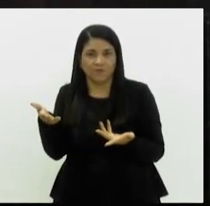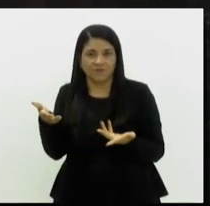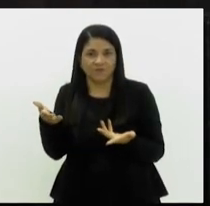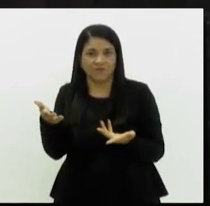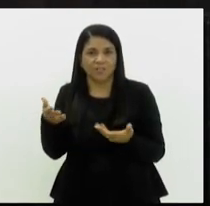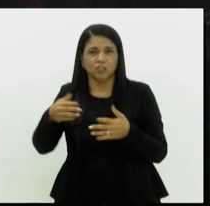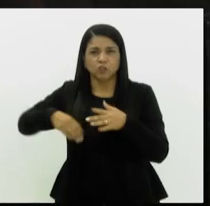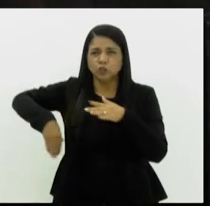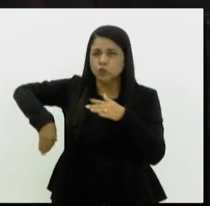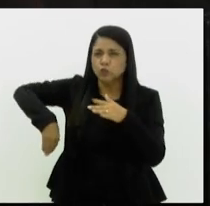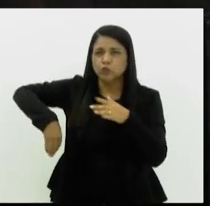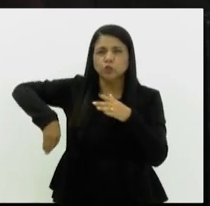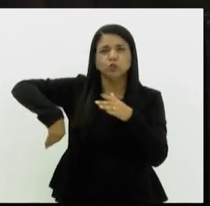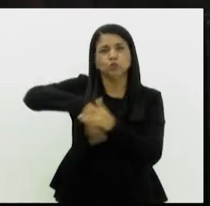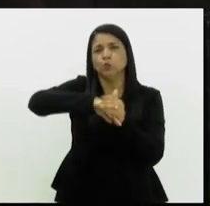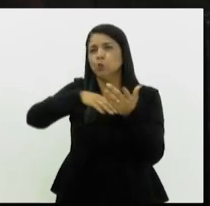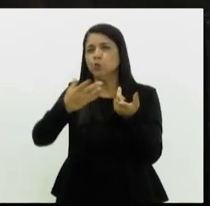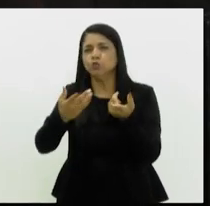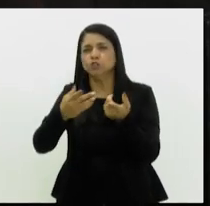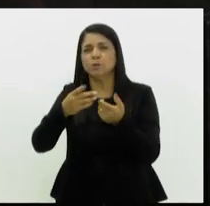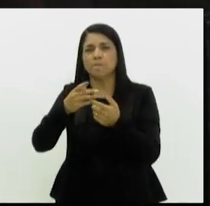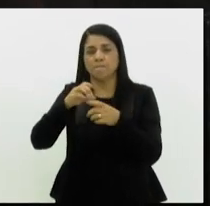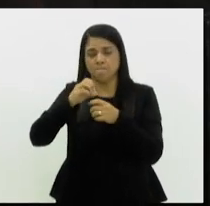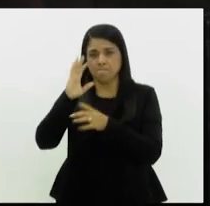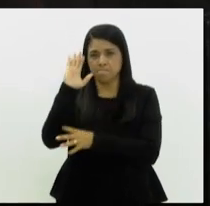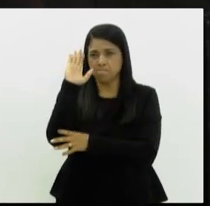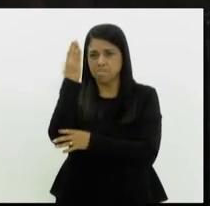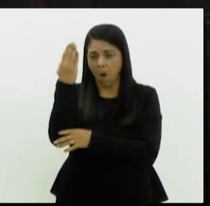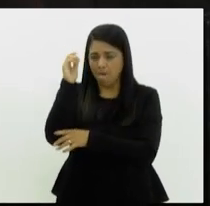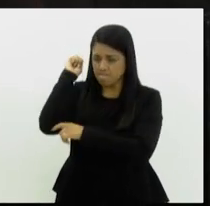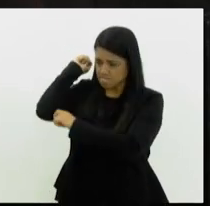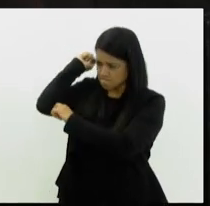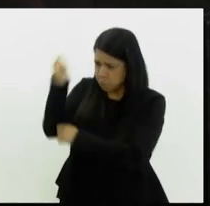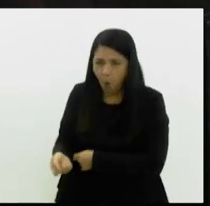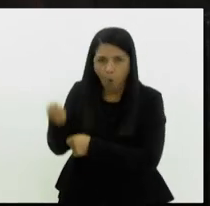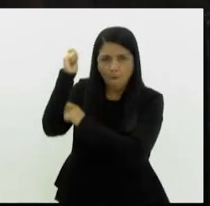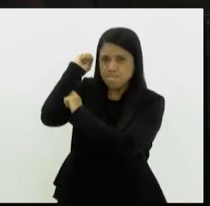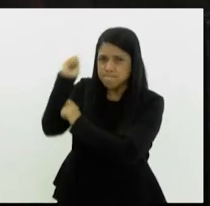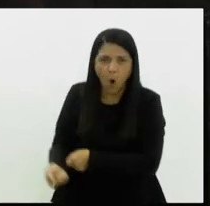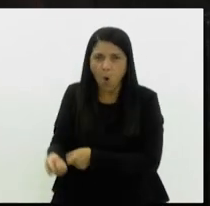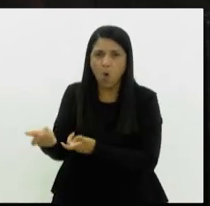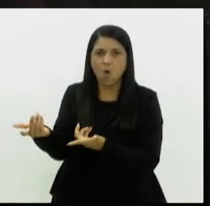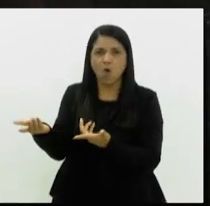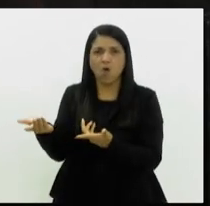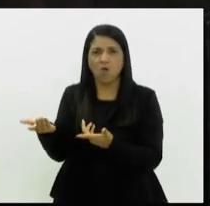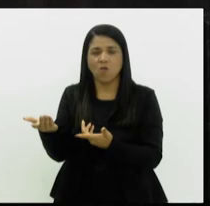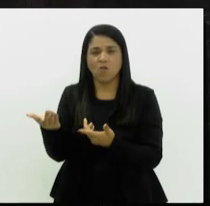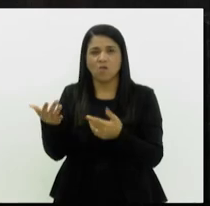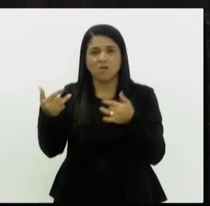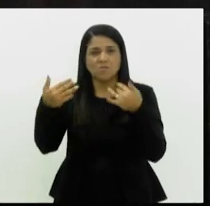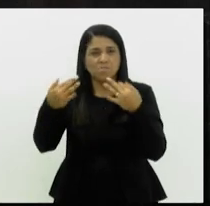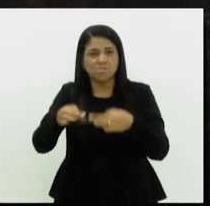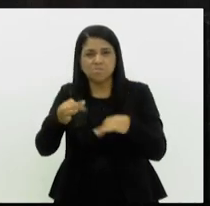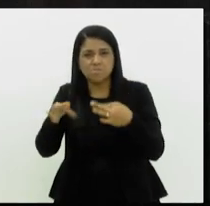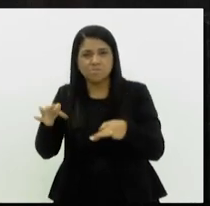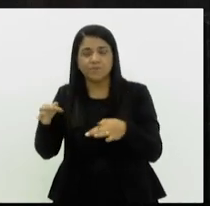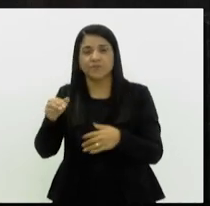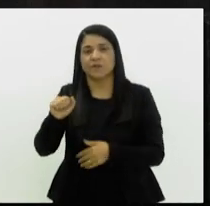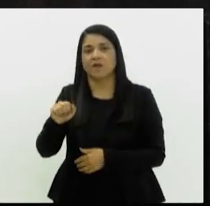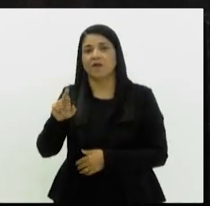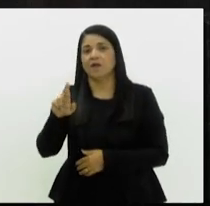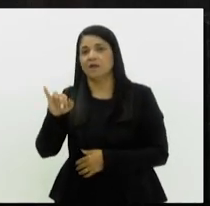com chute, com golpes de madeira, né? Ferindo ao namorado e também a Ariela. Ou seja, nós não podemos tolerar esse tipo de